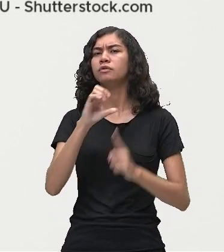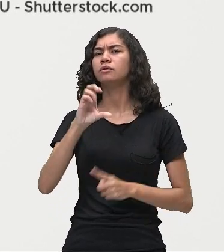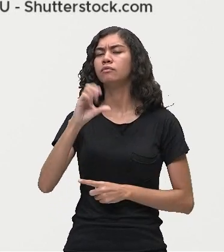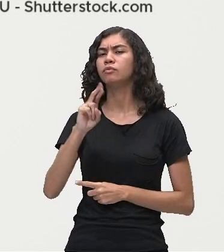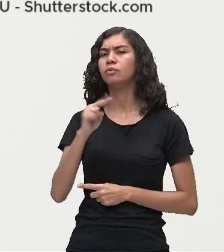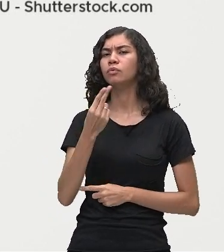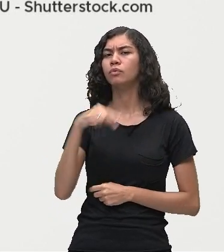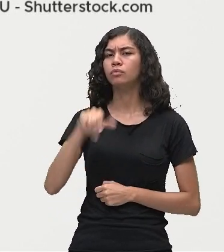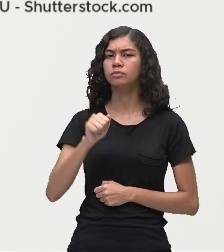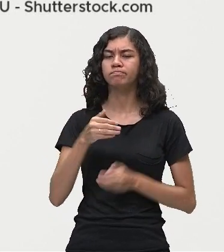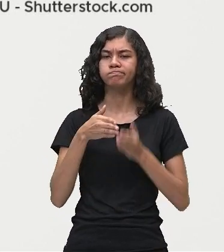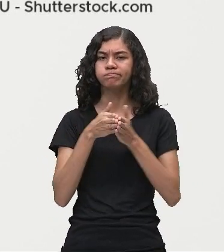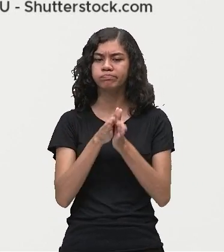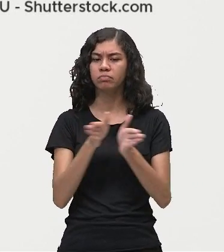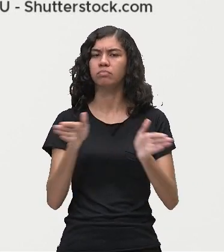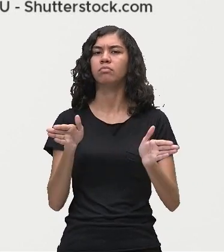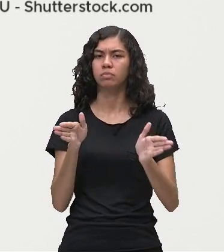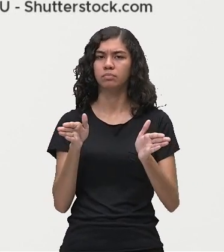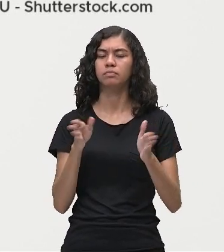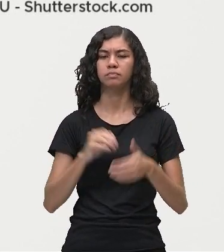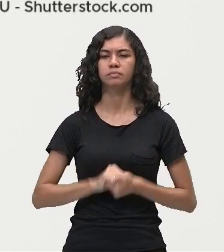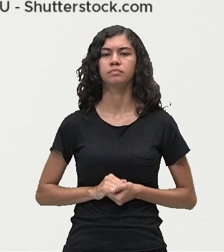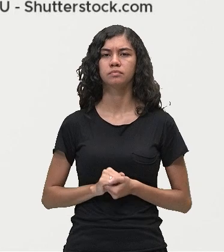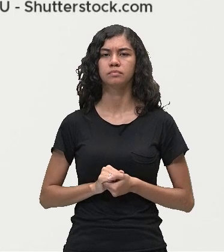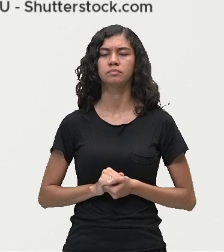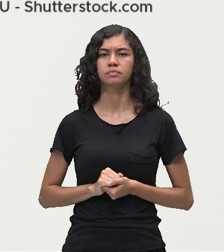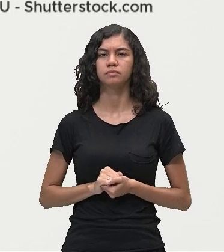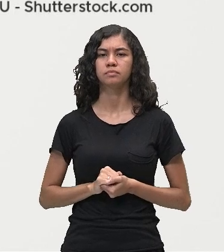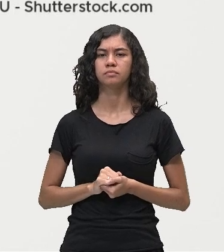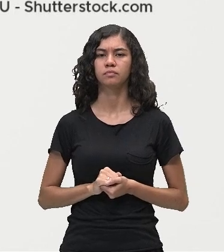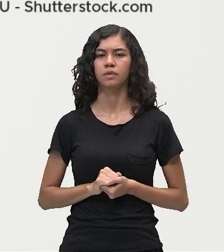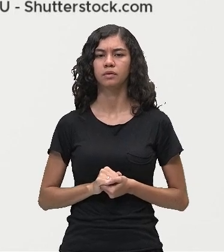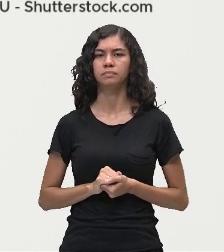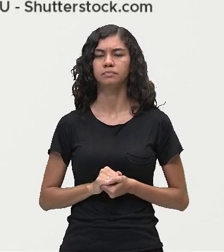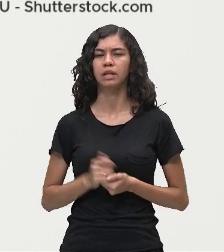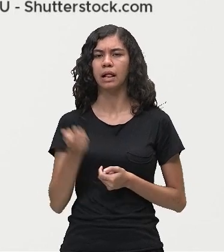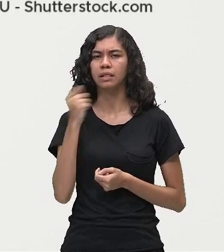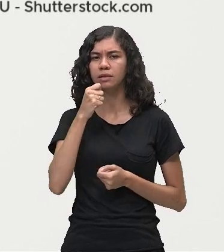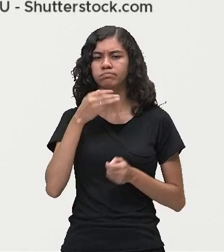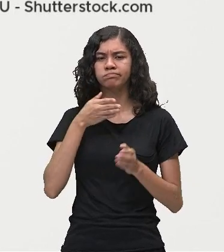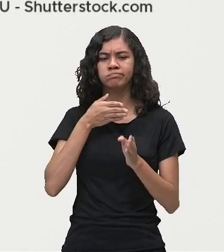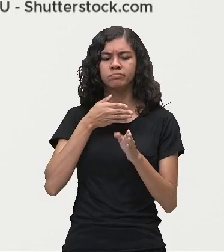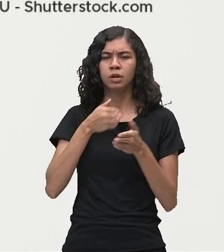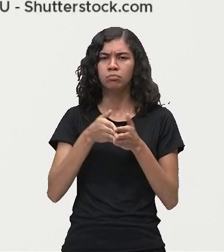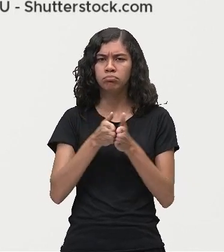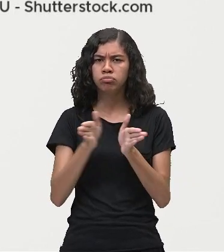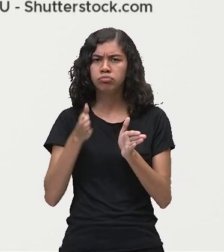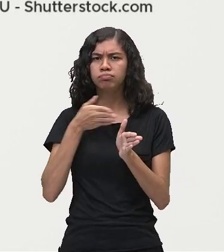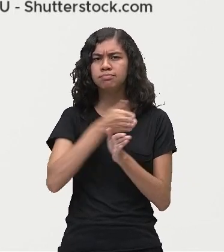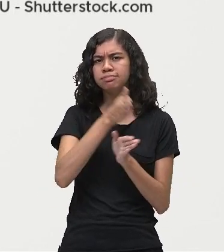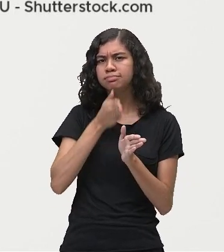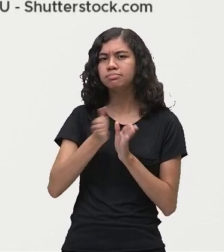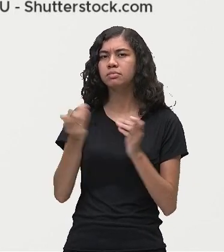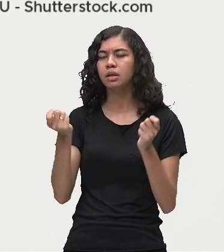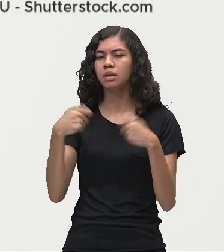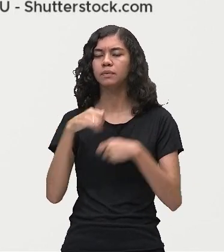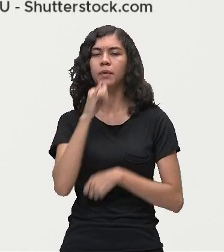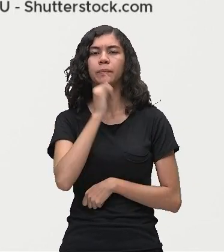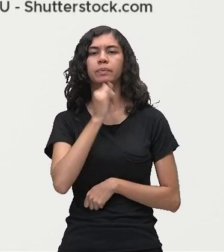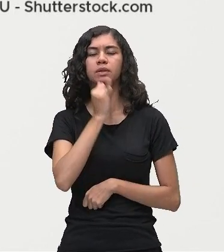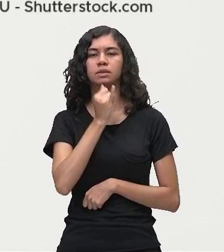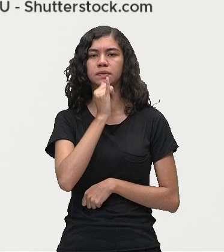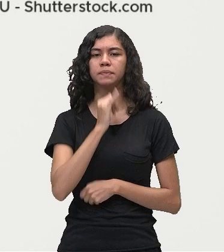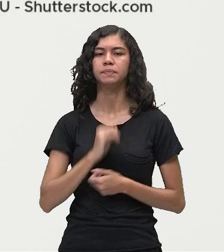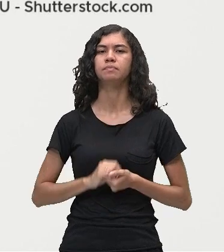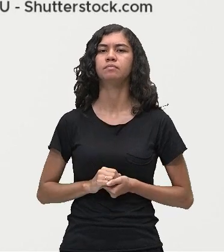Abrir passagem, abrir. Ela vai abrir aqui, ó. Esse é o objetivo dela, não é? E imagina se a gente fosse pegar, por